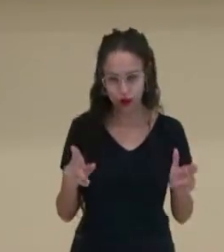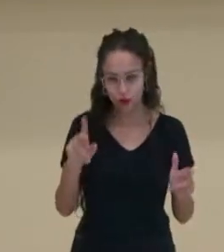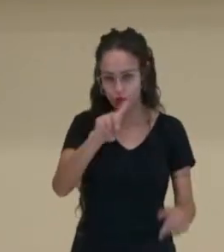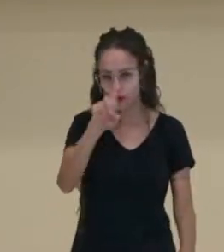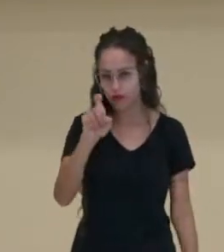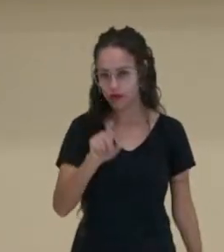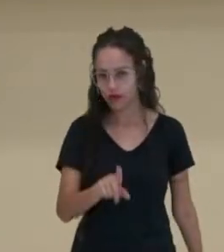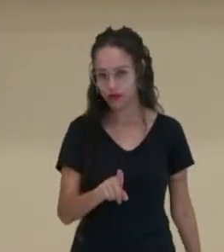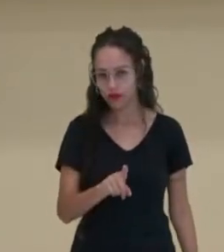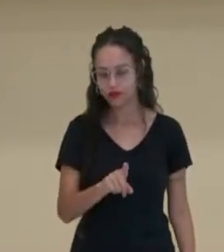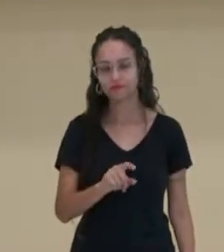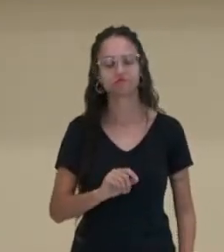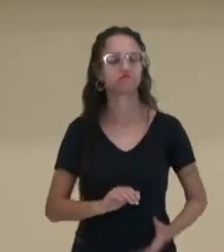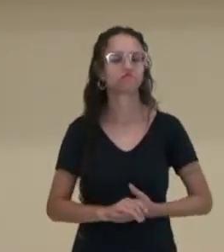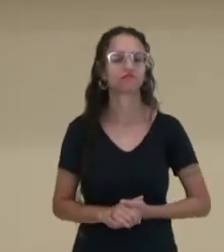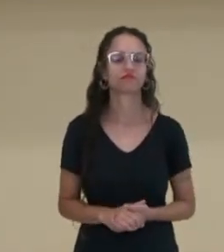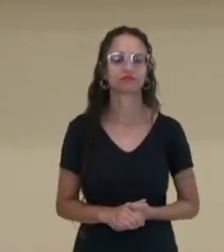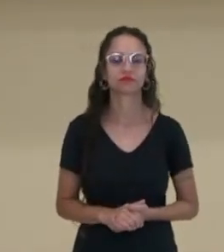coisas?